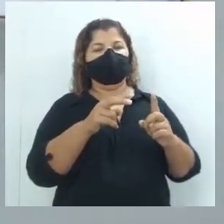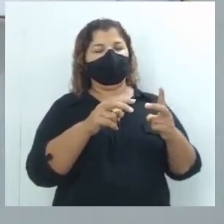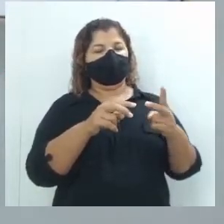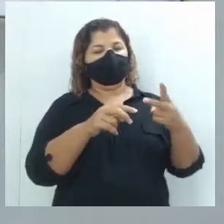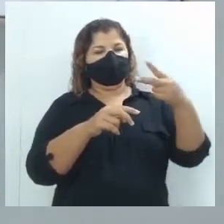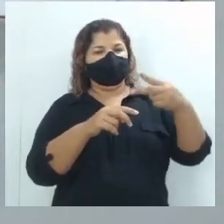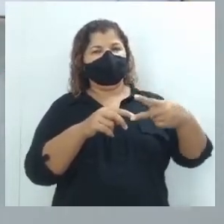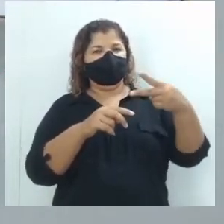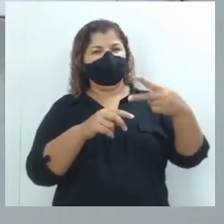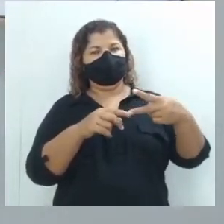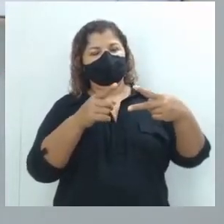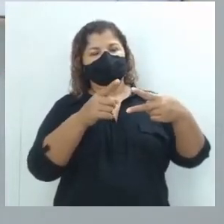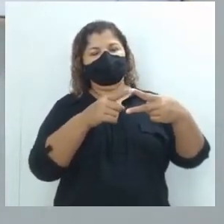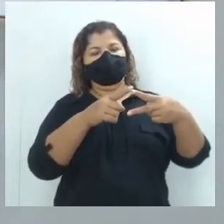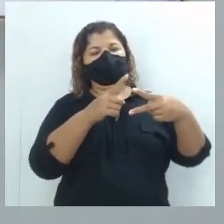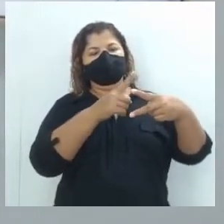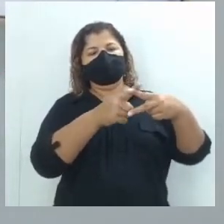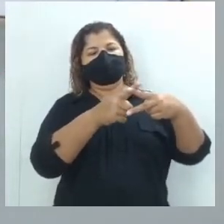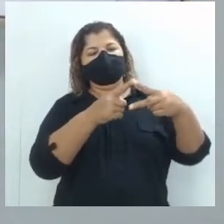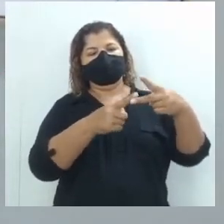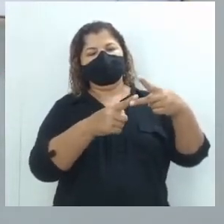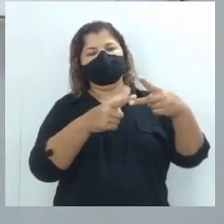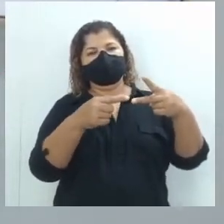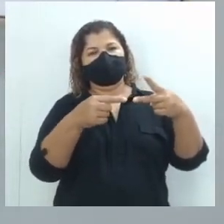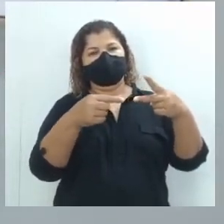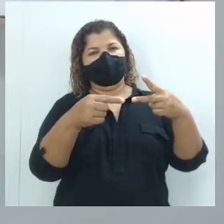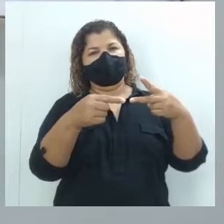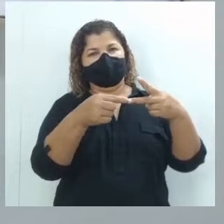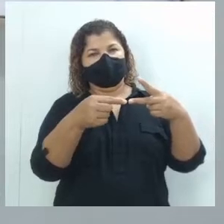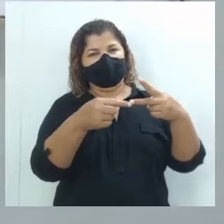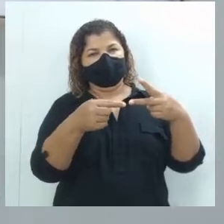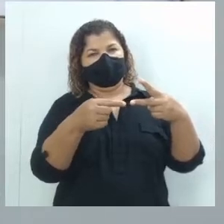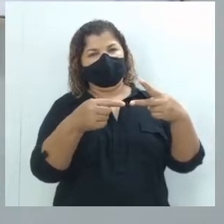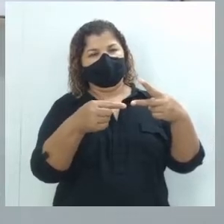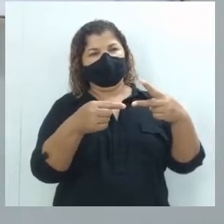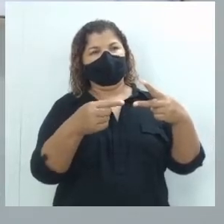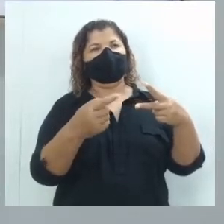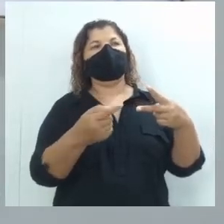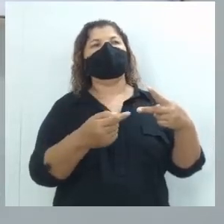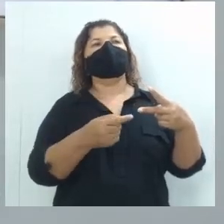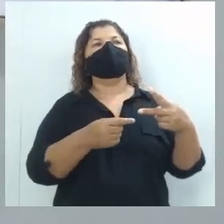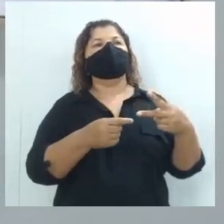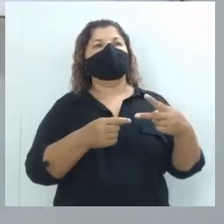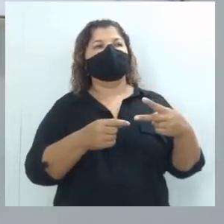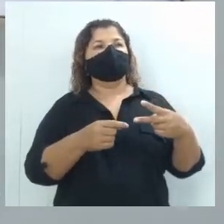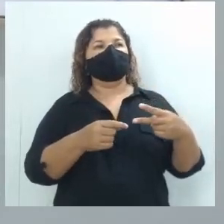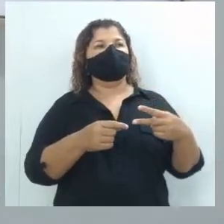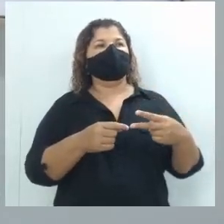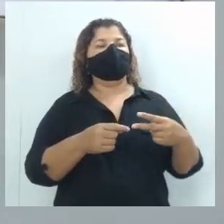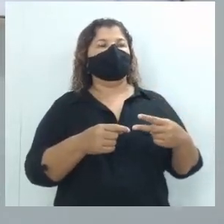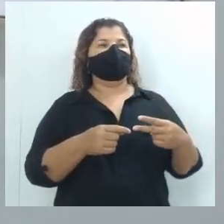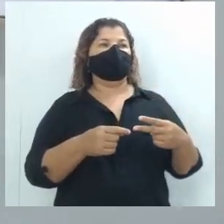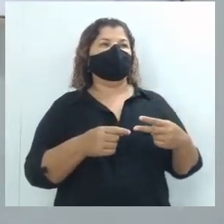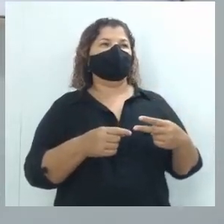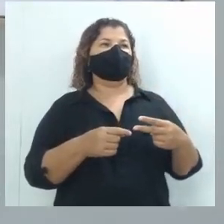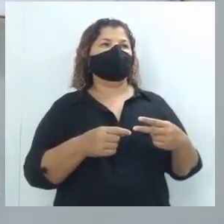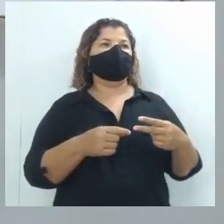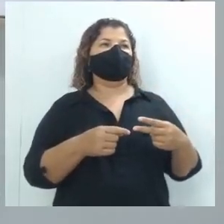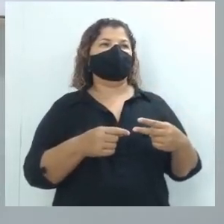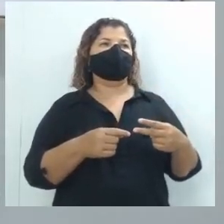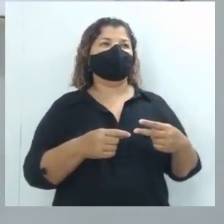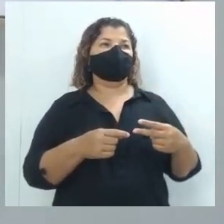eu tô com esse RNA negativo, né? Massa. Aí vê o que é que vai acontecer. Esse RNA negativo, ele vai